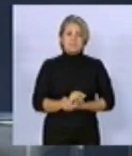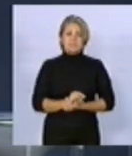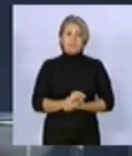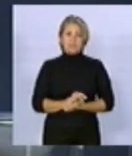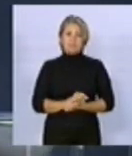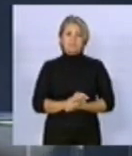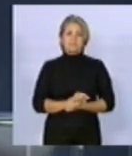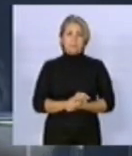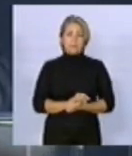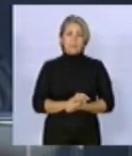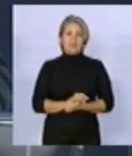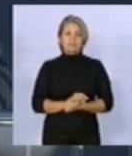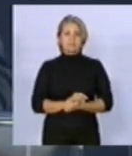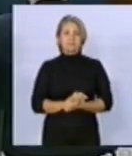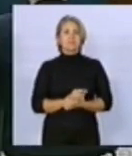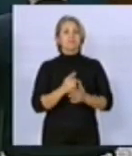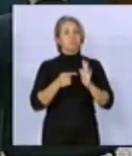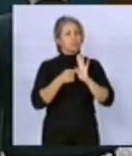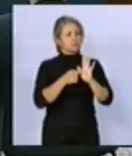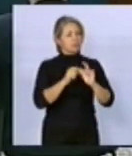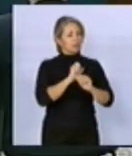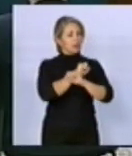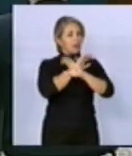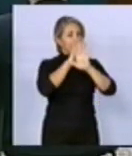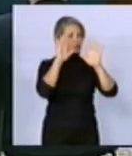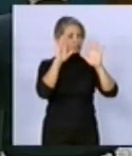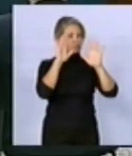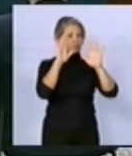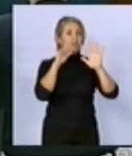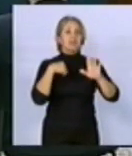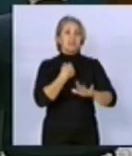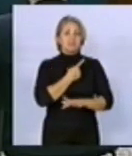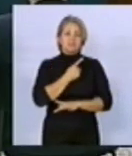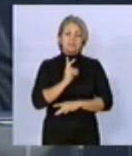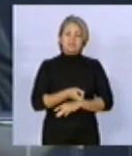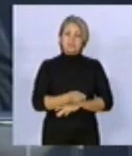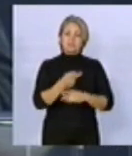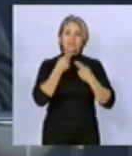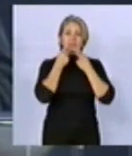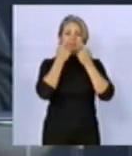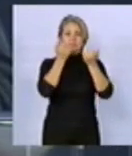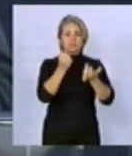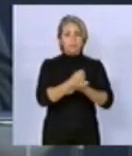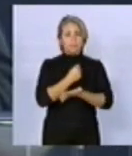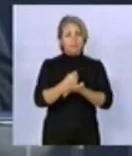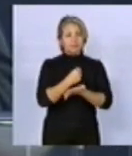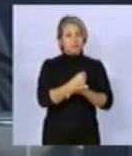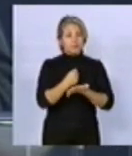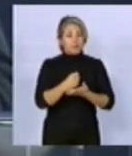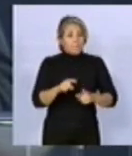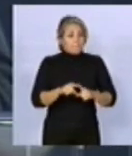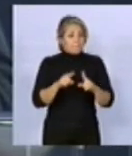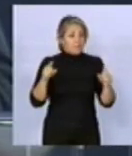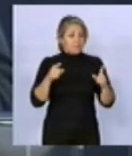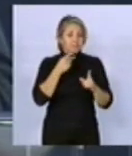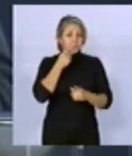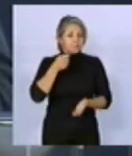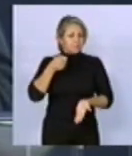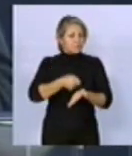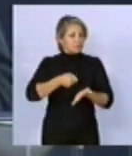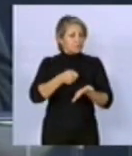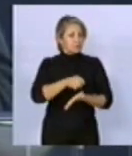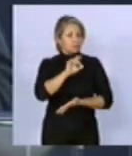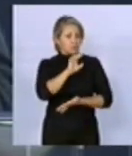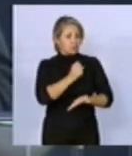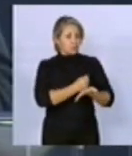eu gostaria de deixar muito claro se o ministro que nós estamos sempre citando o protocolo mas nós não estamos enfatizando que